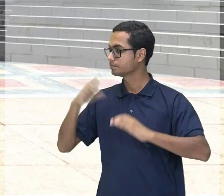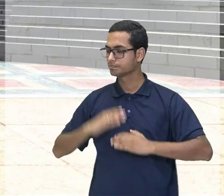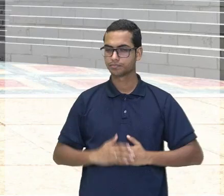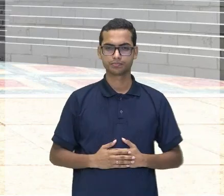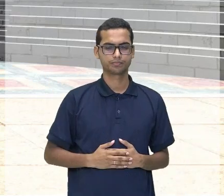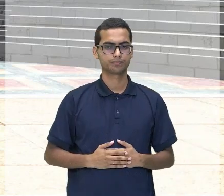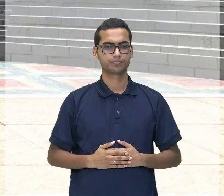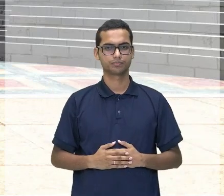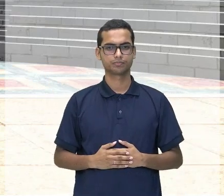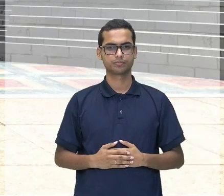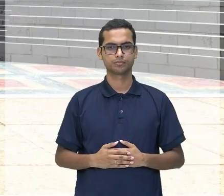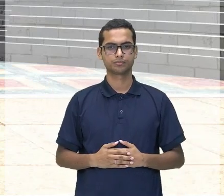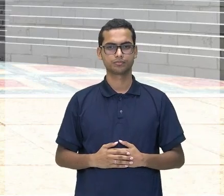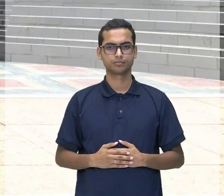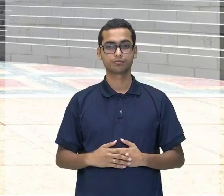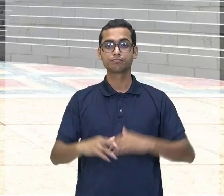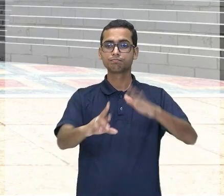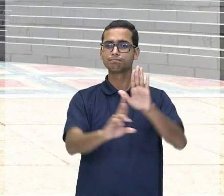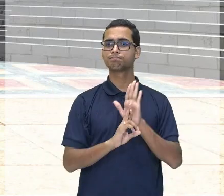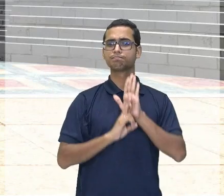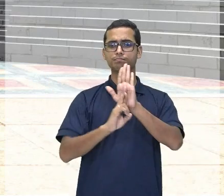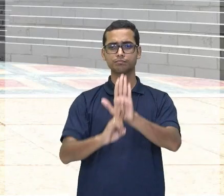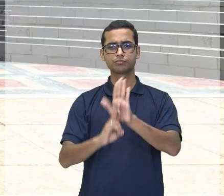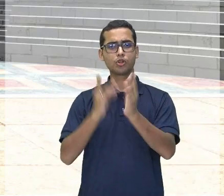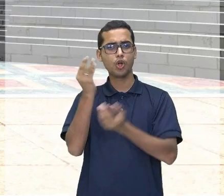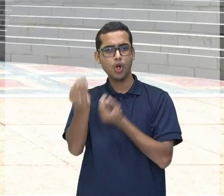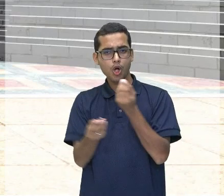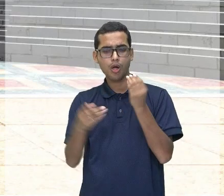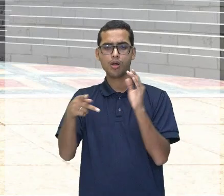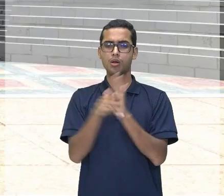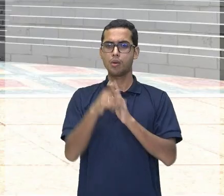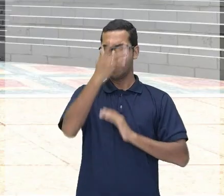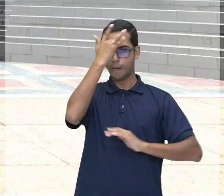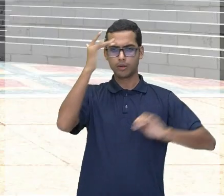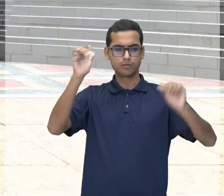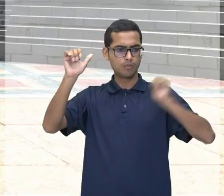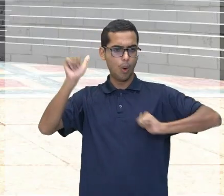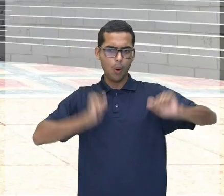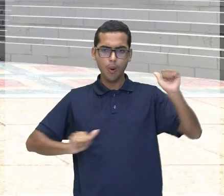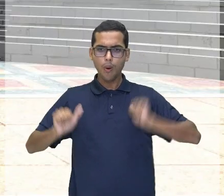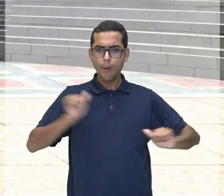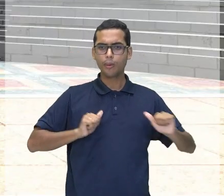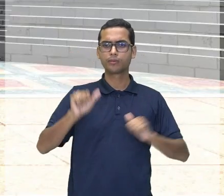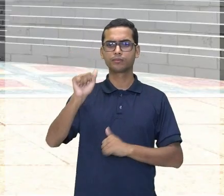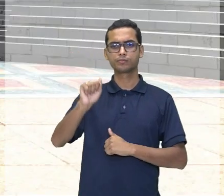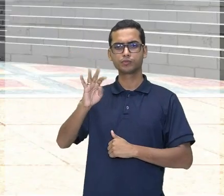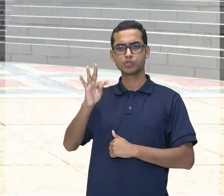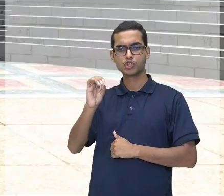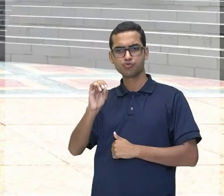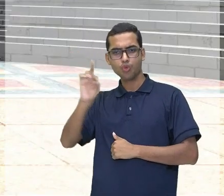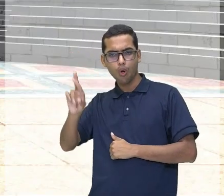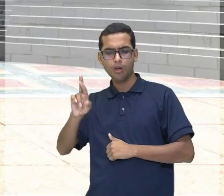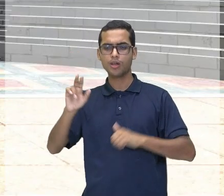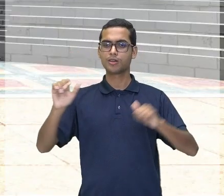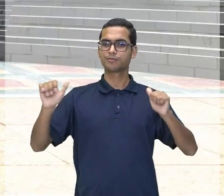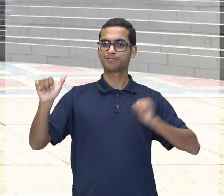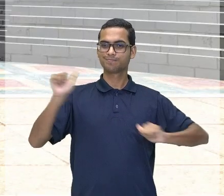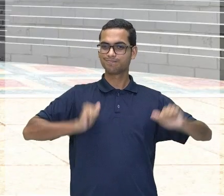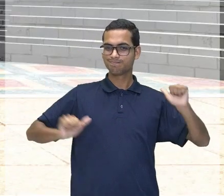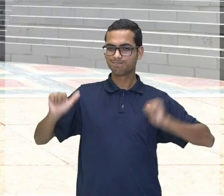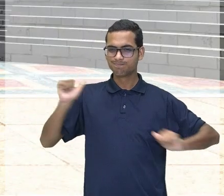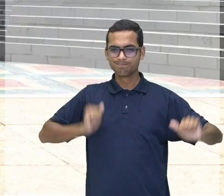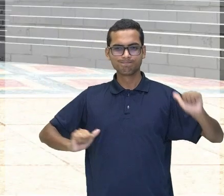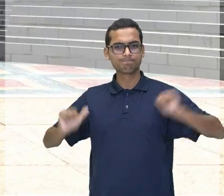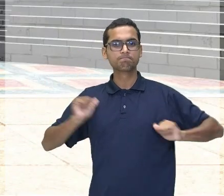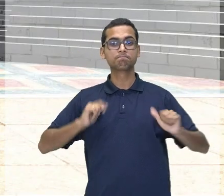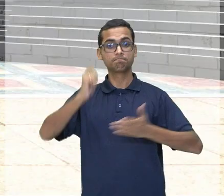é escrito para ser representado por atores. Então, quando eu vou fazer um texto aí, quando eu estou escrevendo